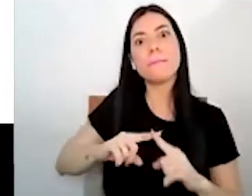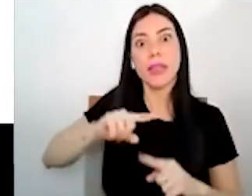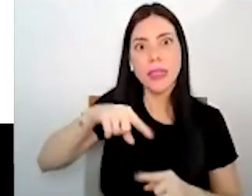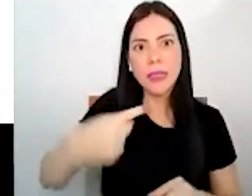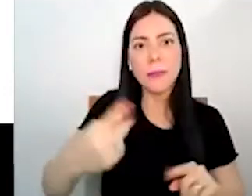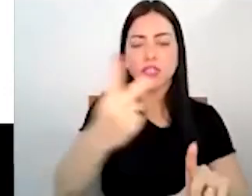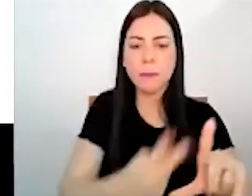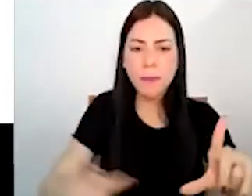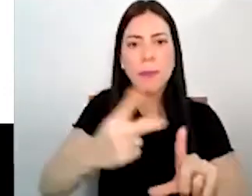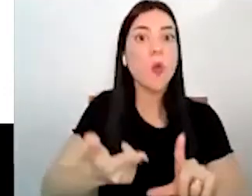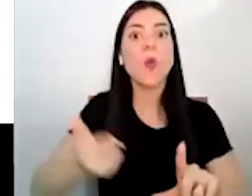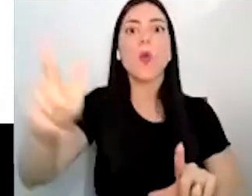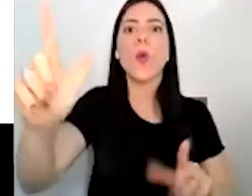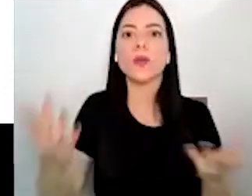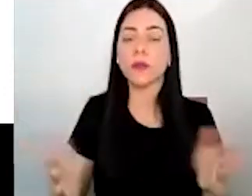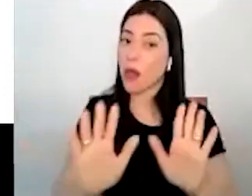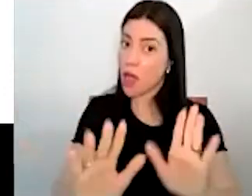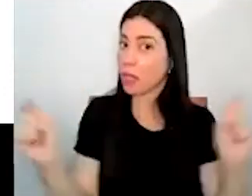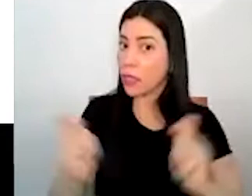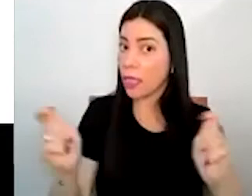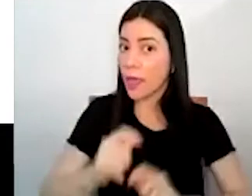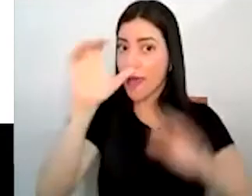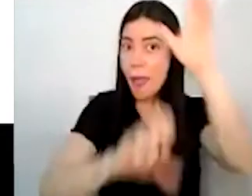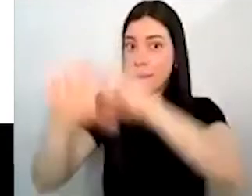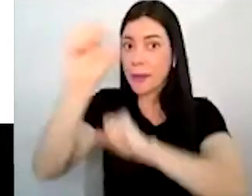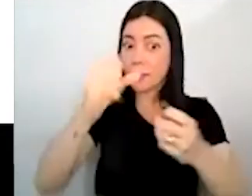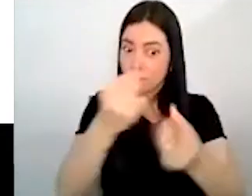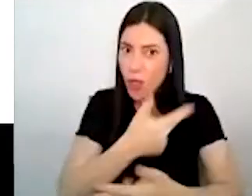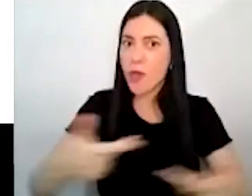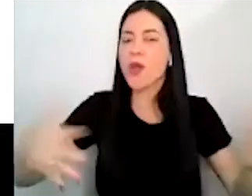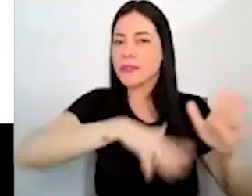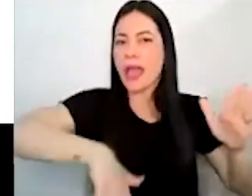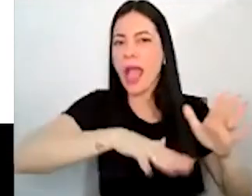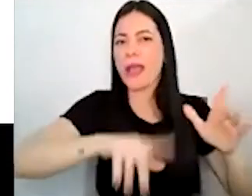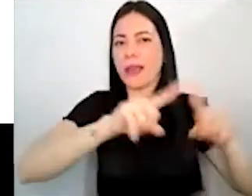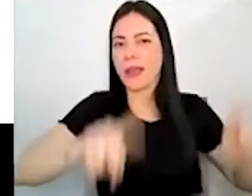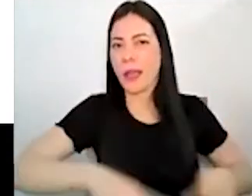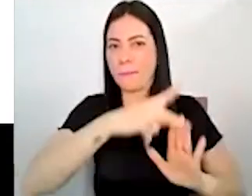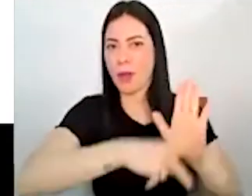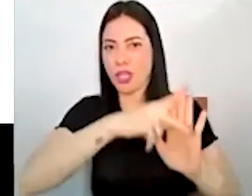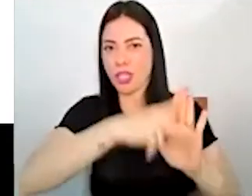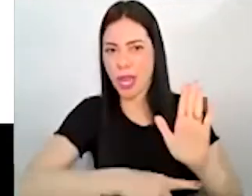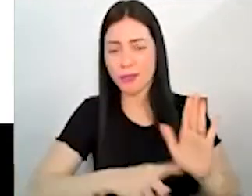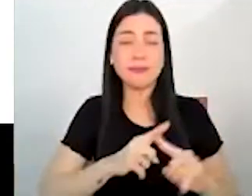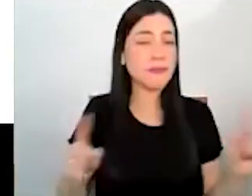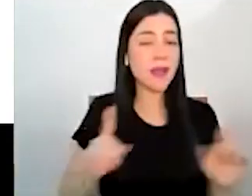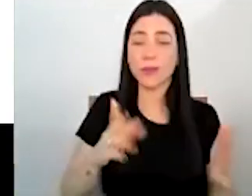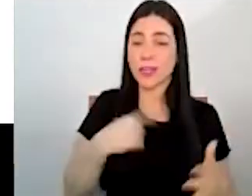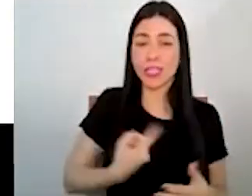tem muita coisa que dá para aprender com as áreas projetuais, mas no fim das contas, cada vez que a gente vai fazer, a gente aprende fazendo.